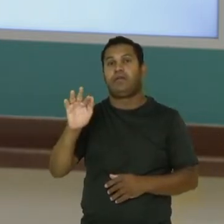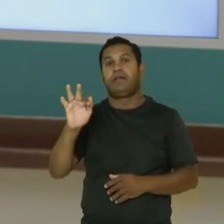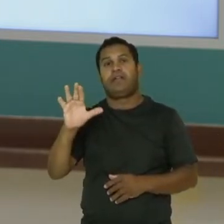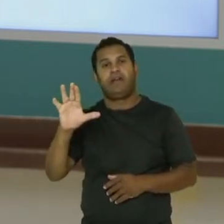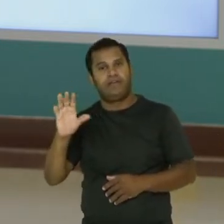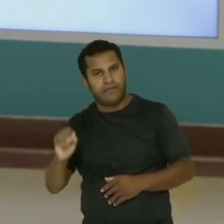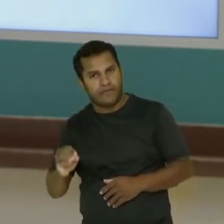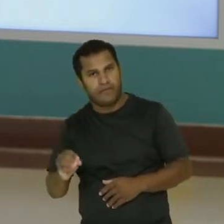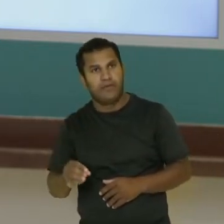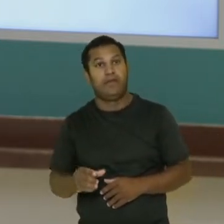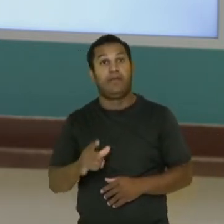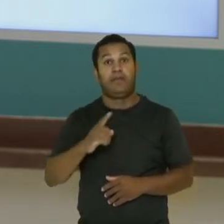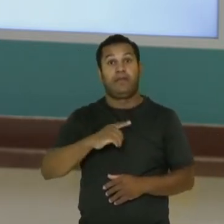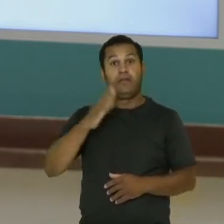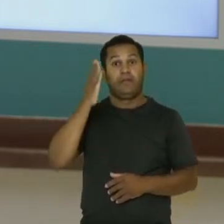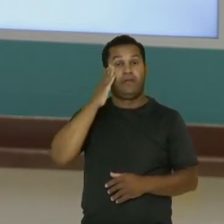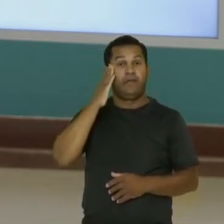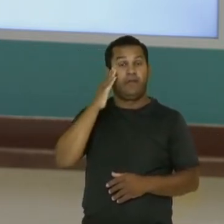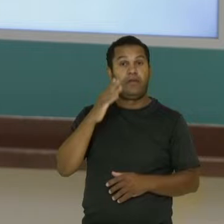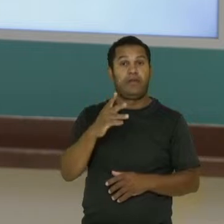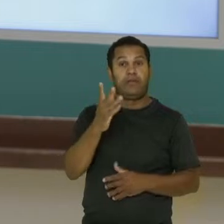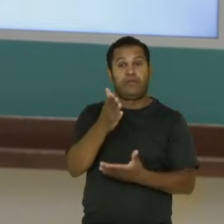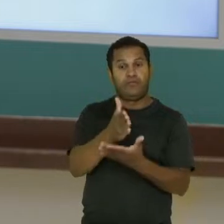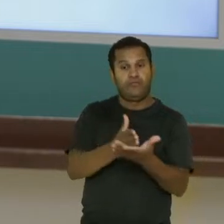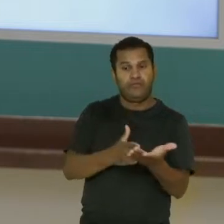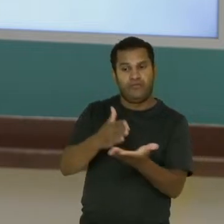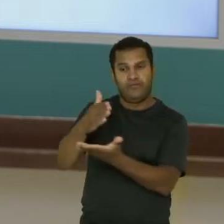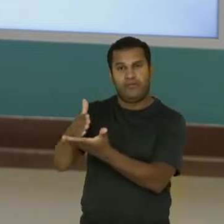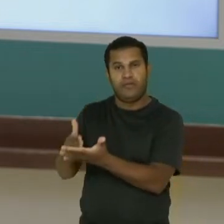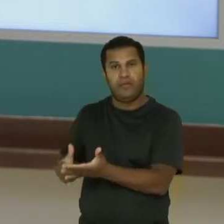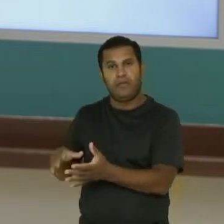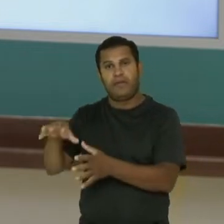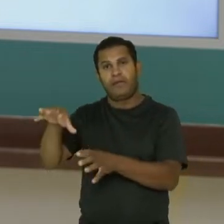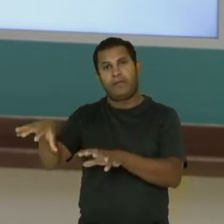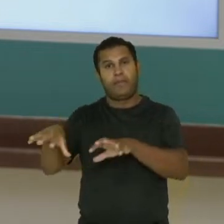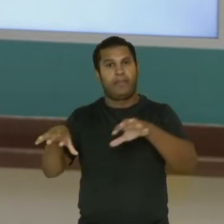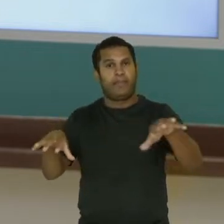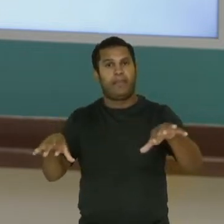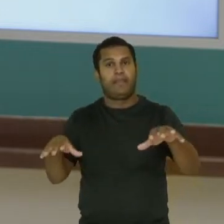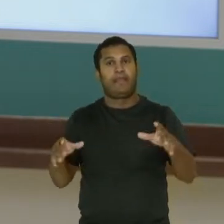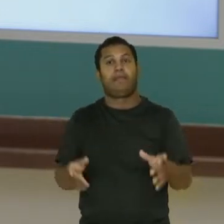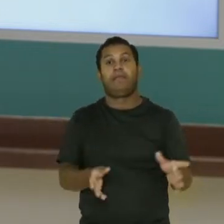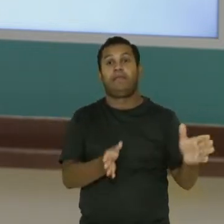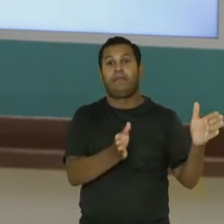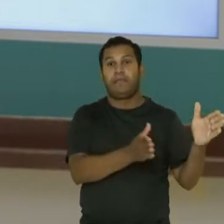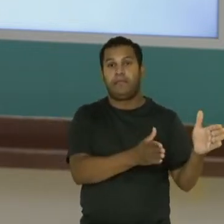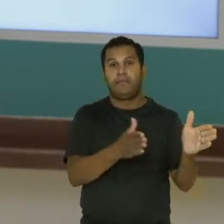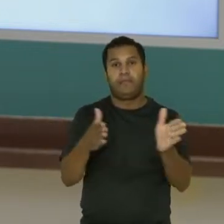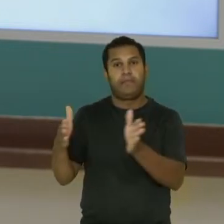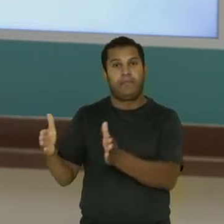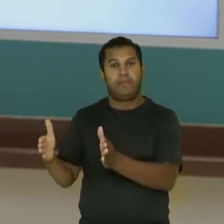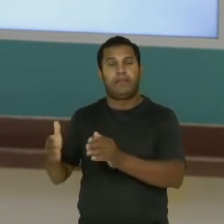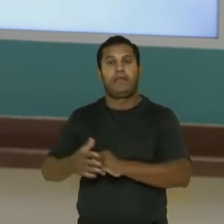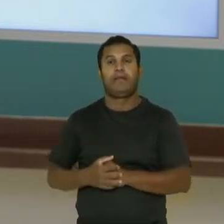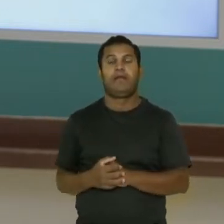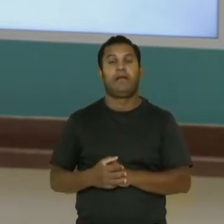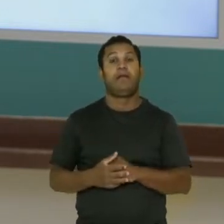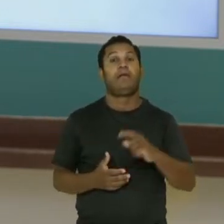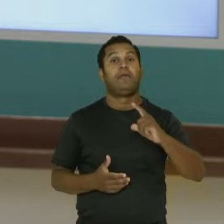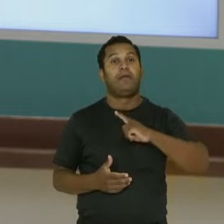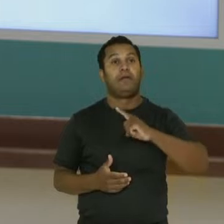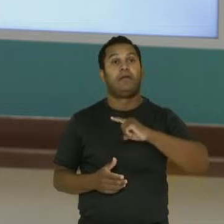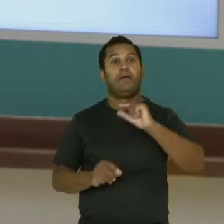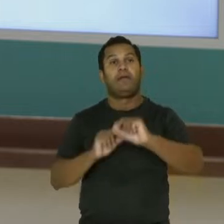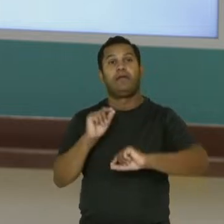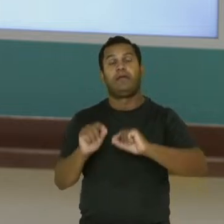espaço geográfico em partes menores. Mas de que maneira eu faço isso? Existem critérios, né? Eu